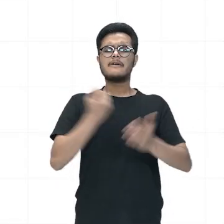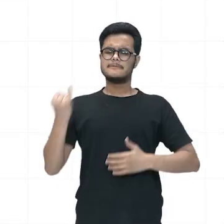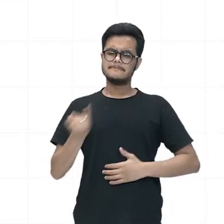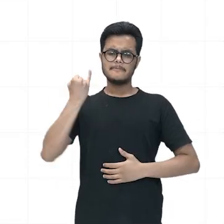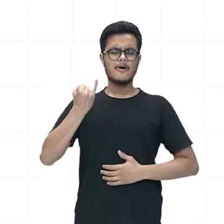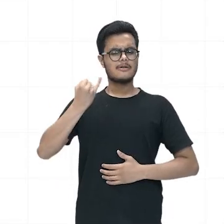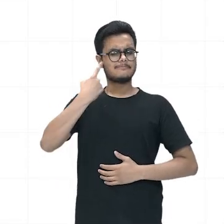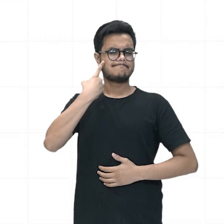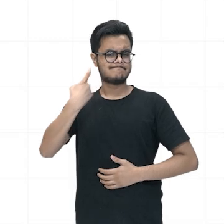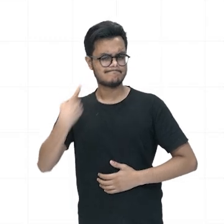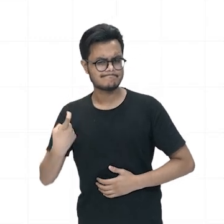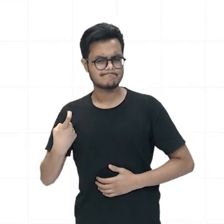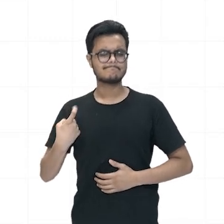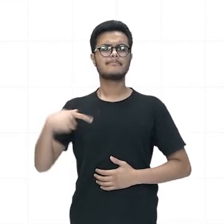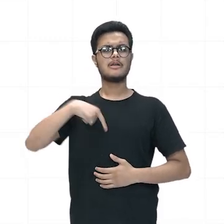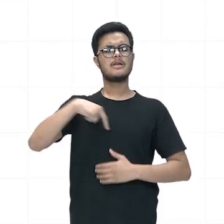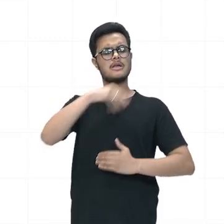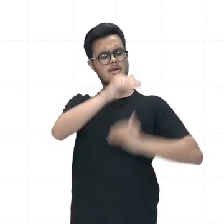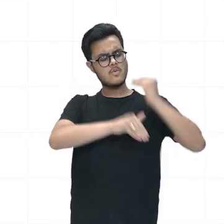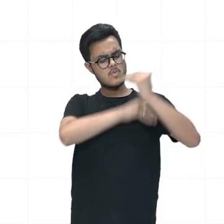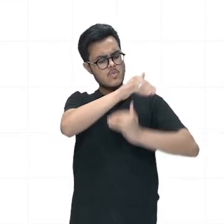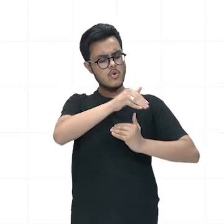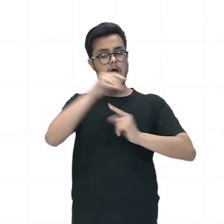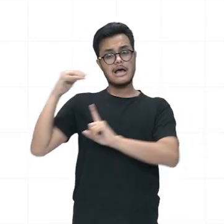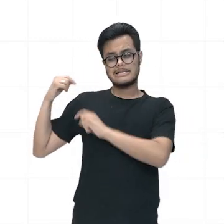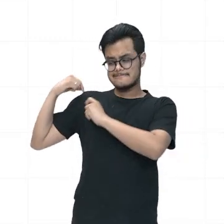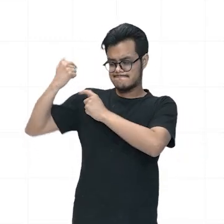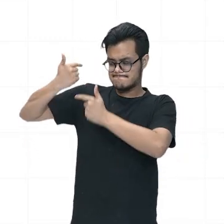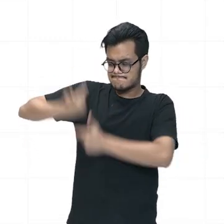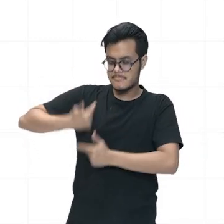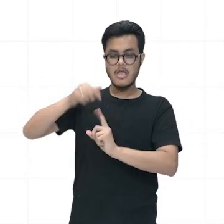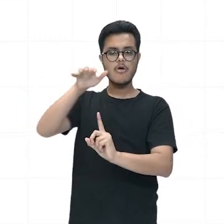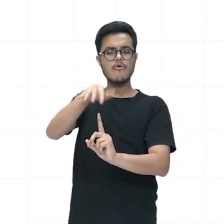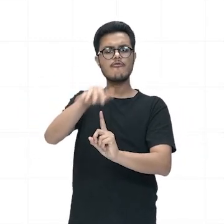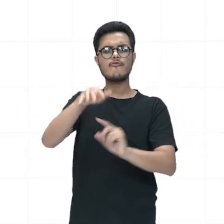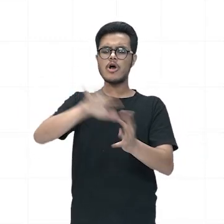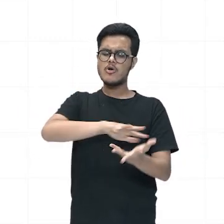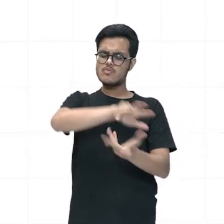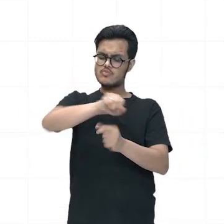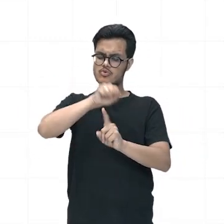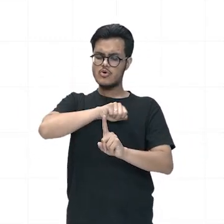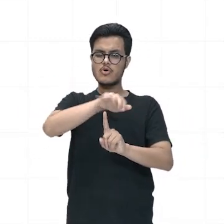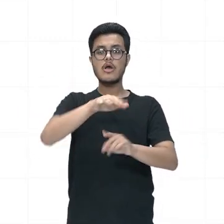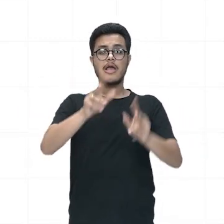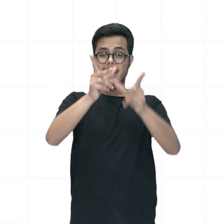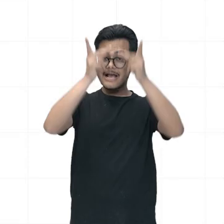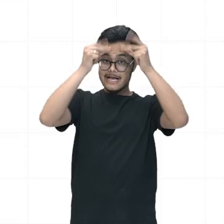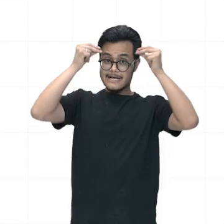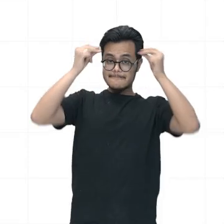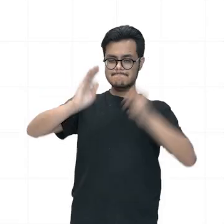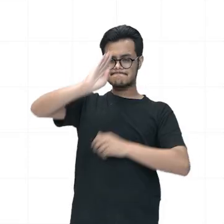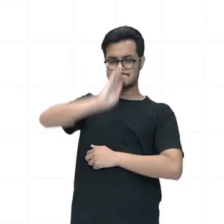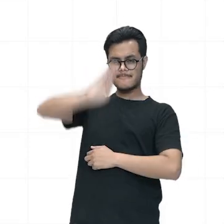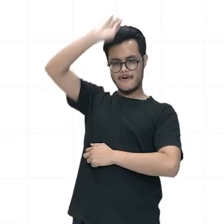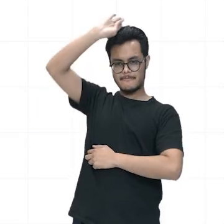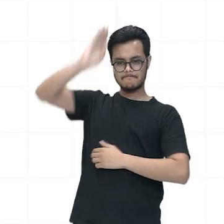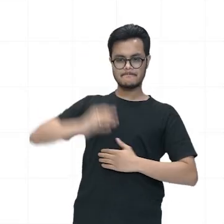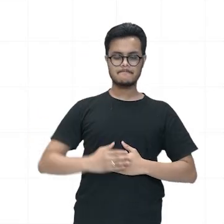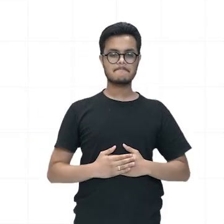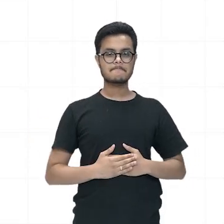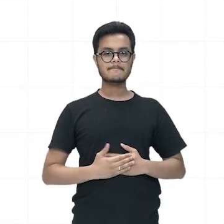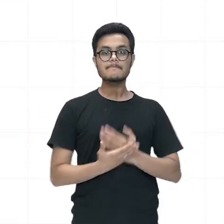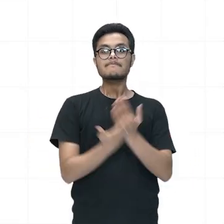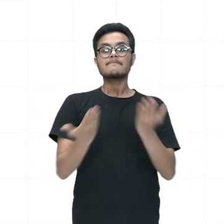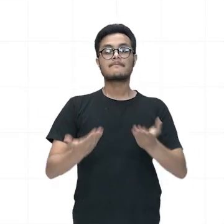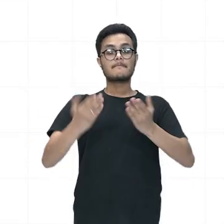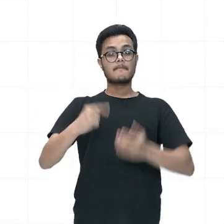né, que marcam o legado deixado, então, por esse mundo greco-romano, tá? Quando a gente fala,